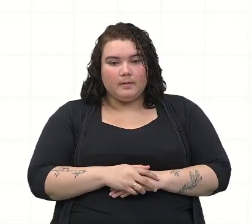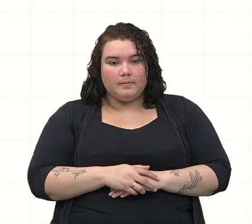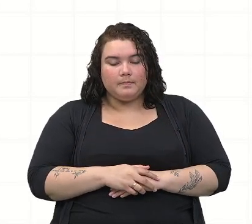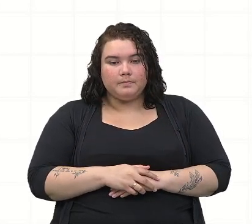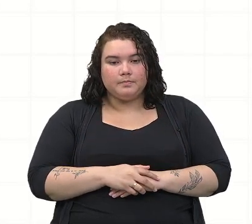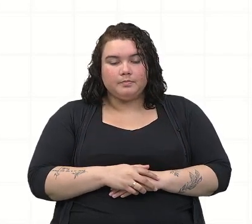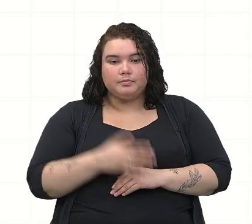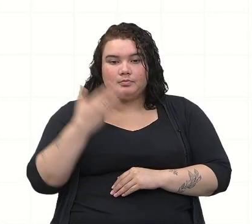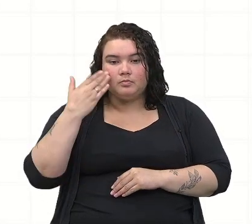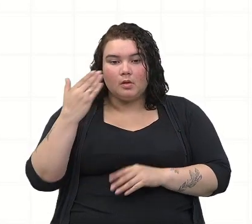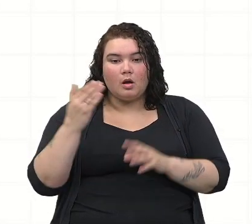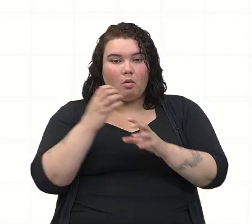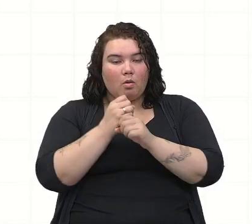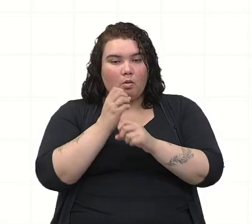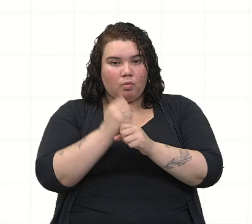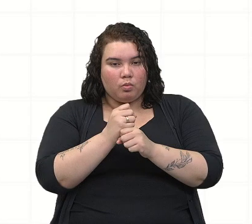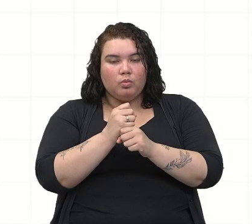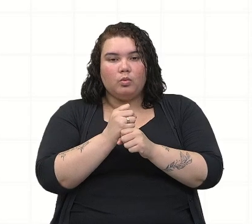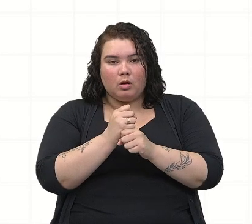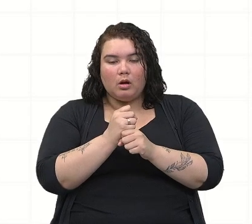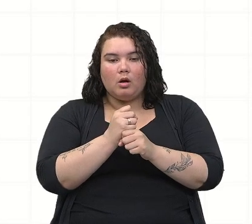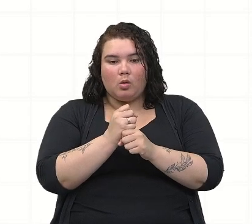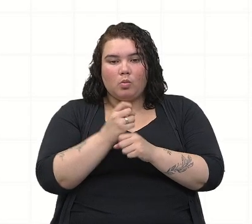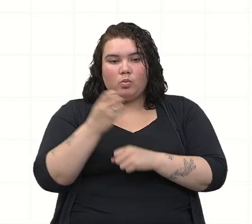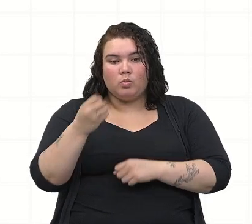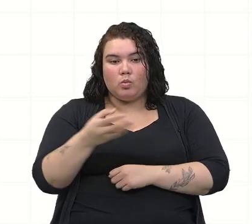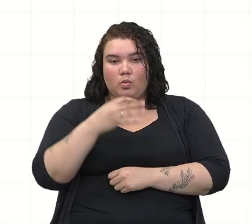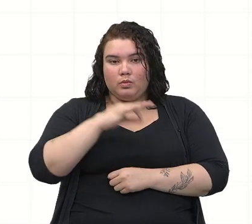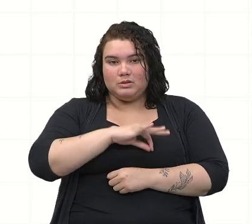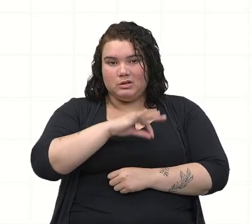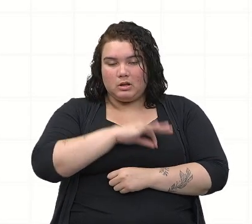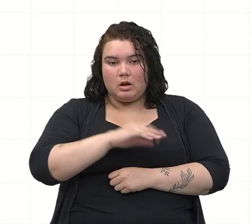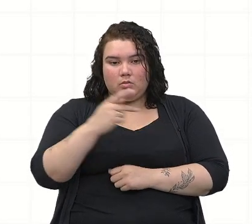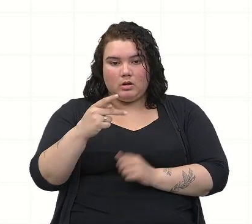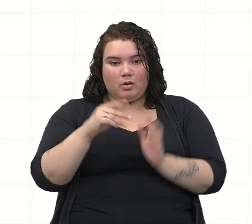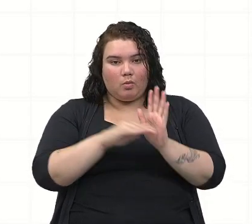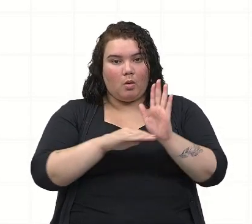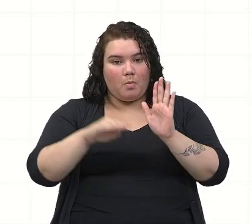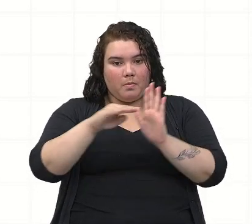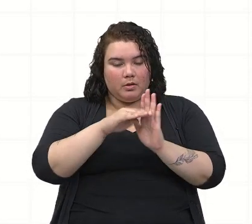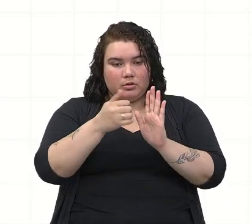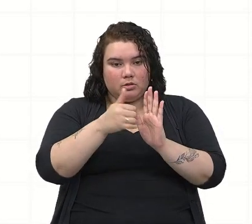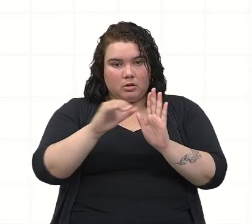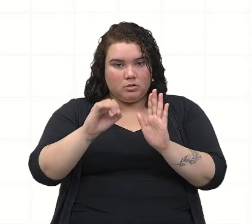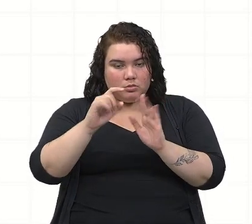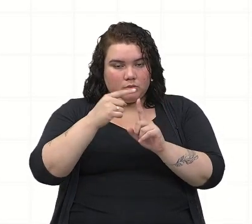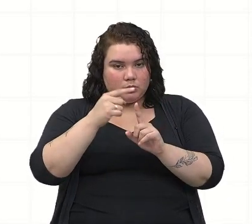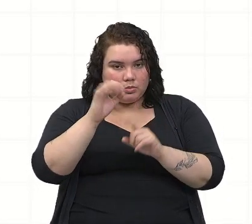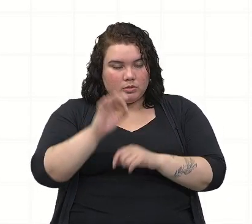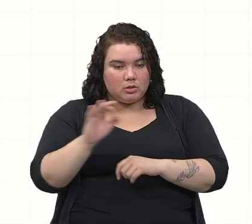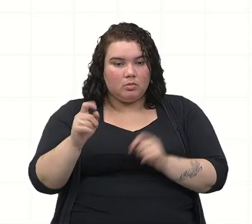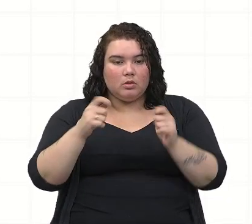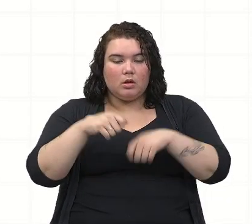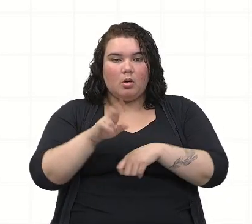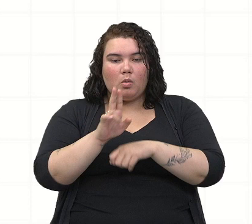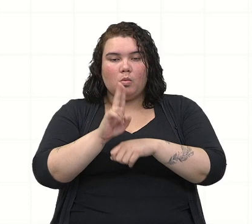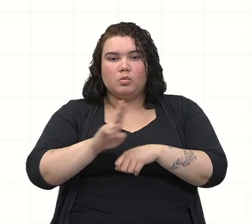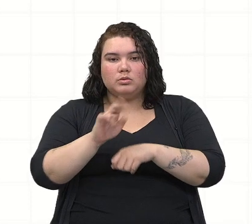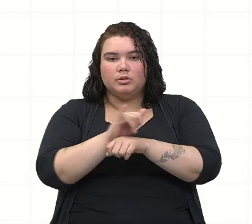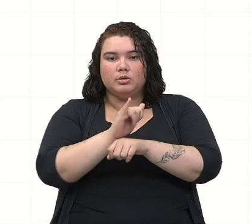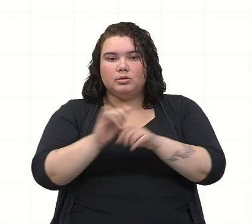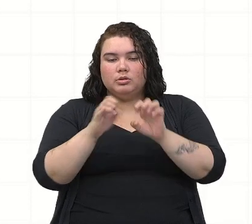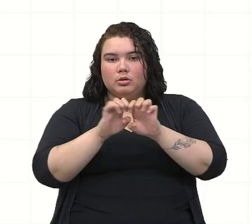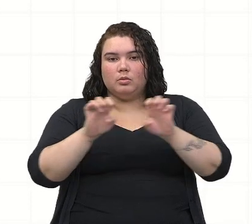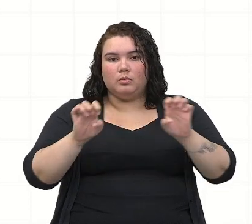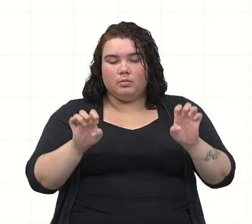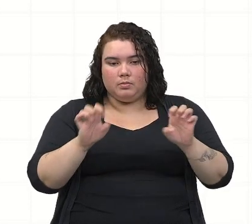Aqui, para calcular o novo salário após o aumento, você pode usar a fórmula, tá? O que é